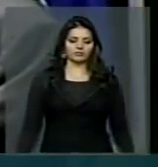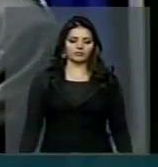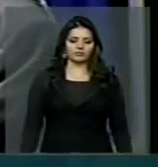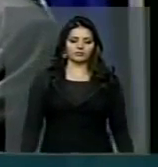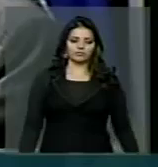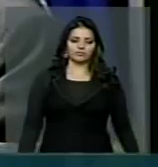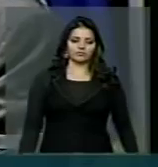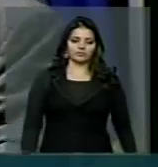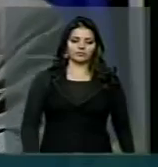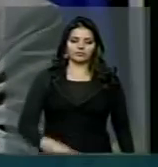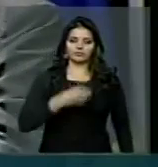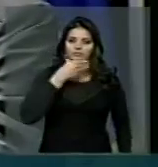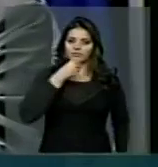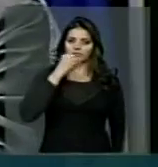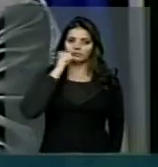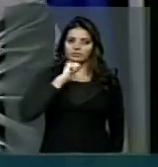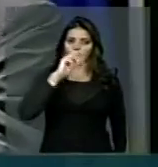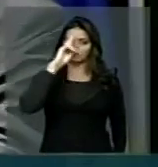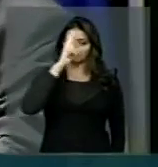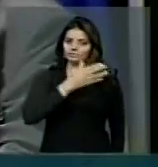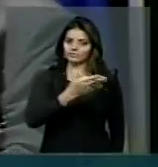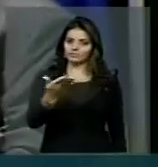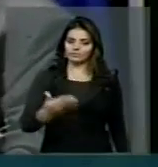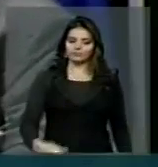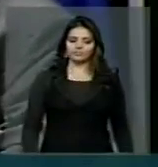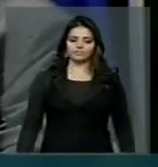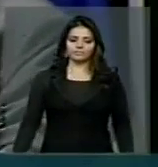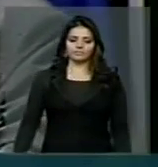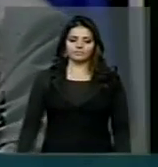Senhoras autoridades, senhores e senhoras,